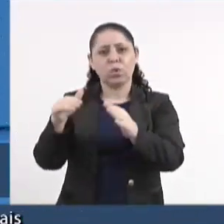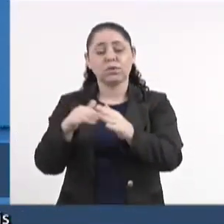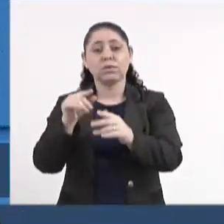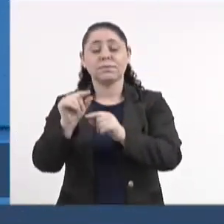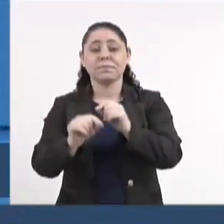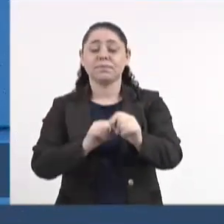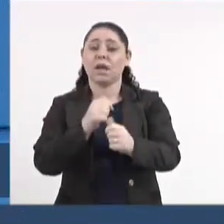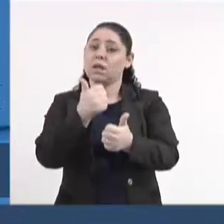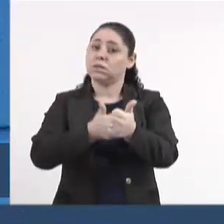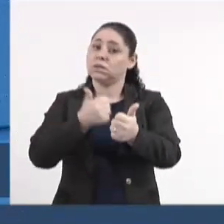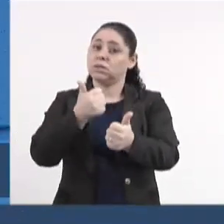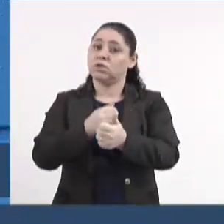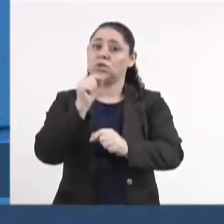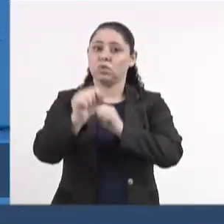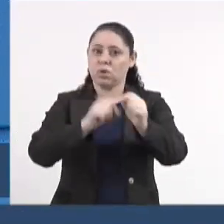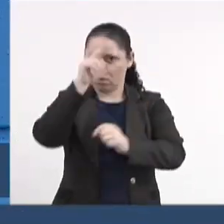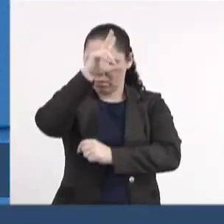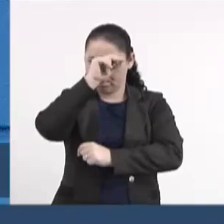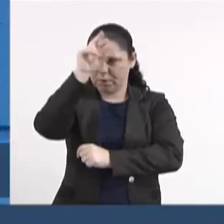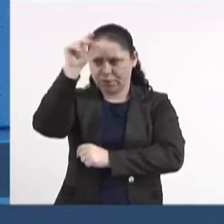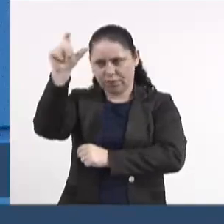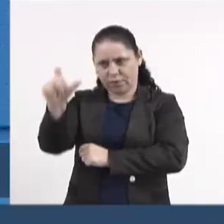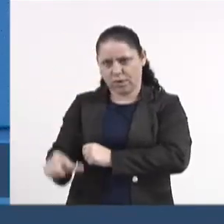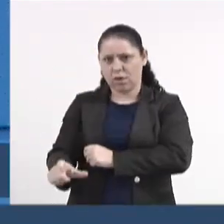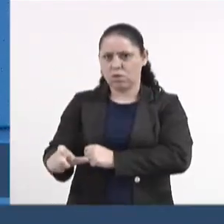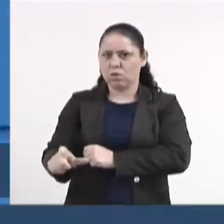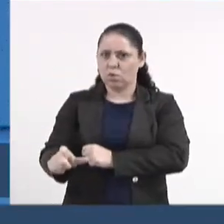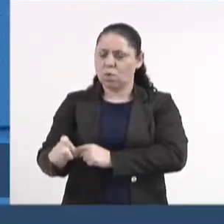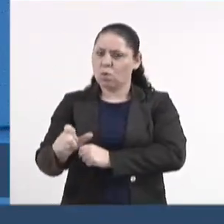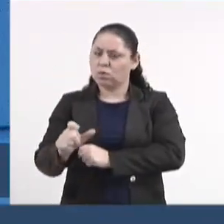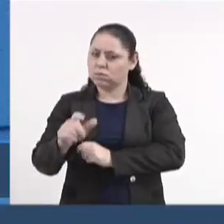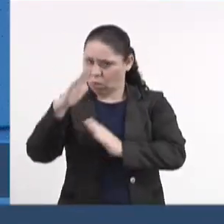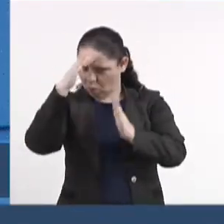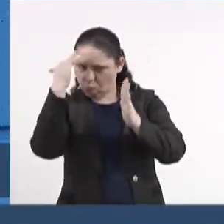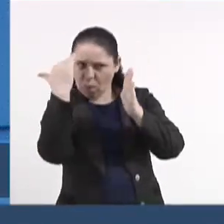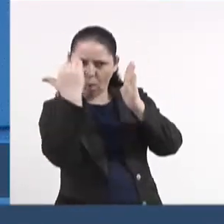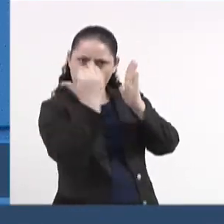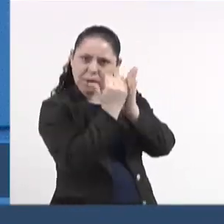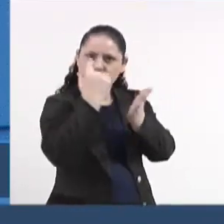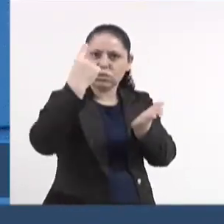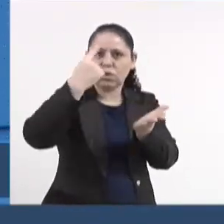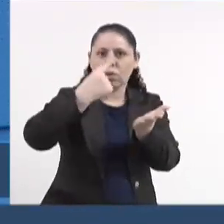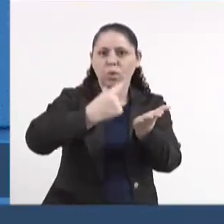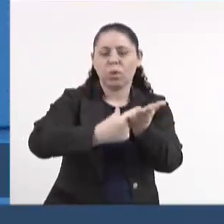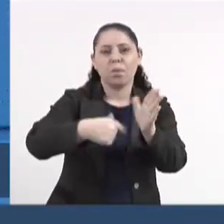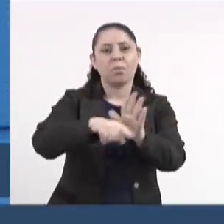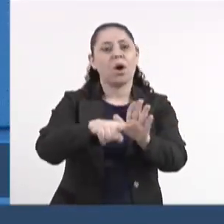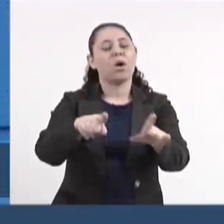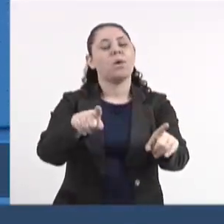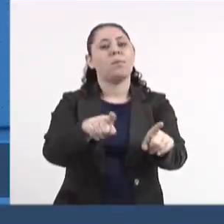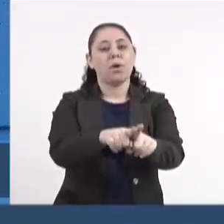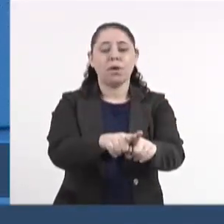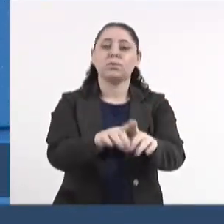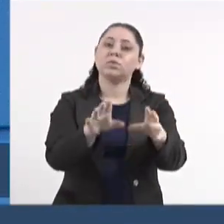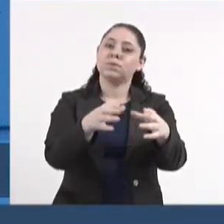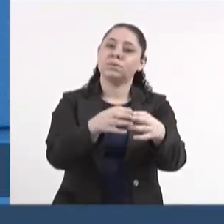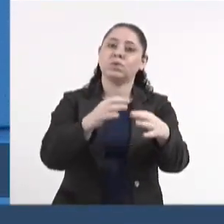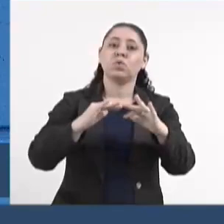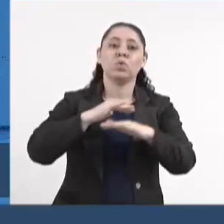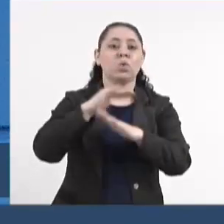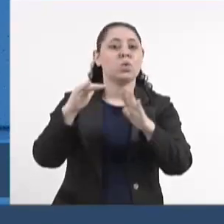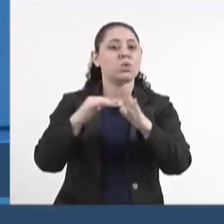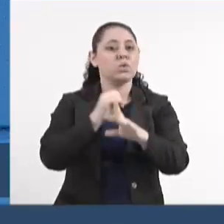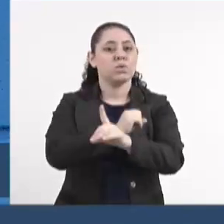trabalhadoras, exigindo assim que o prefeito de Pedro Gomes cumpra um compromisso firmado com a categoria e com toda